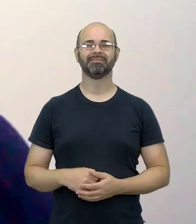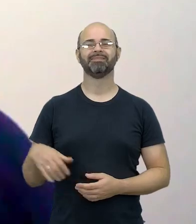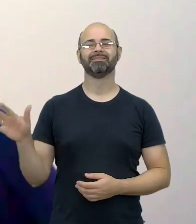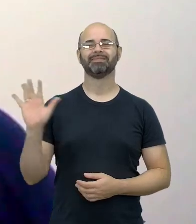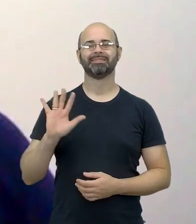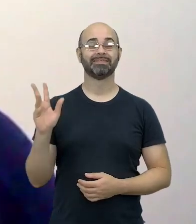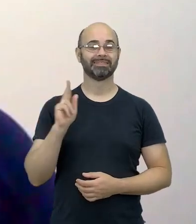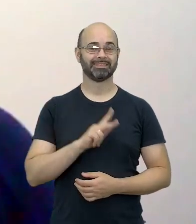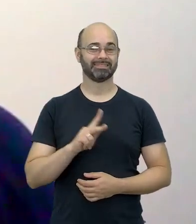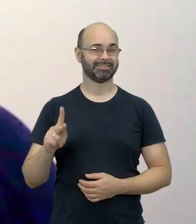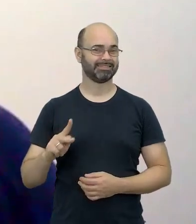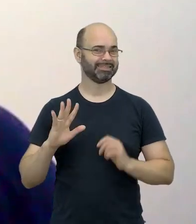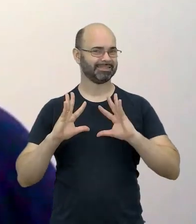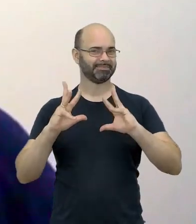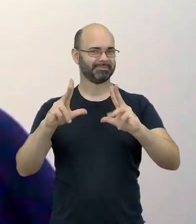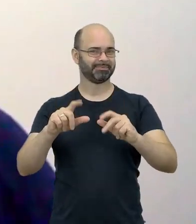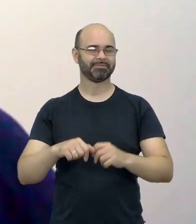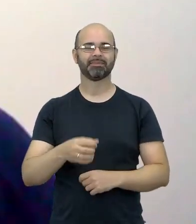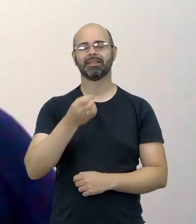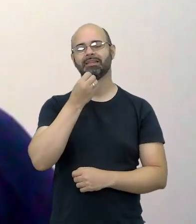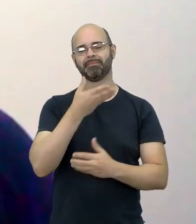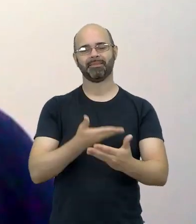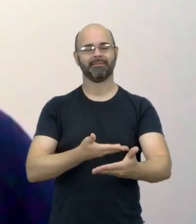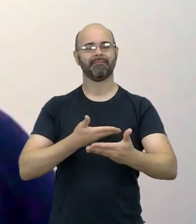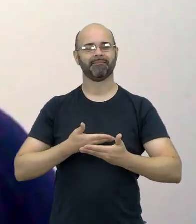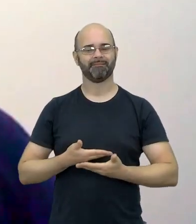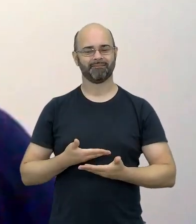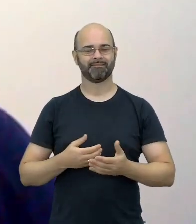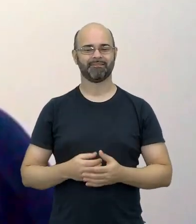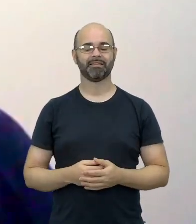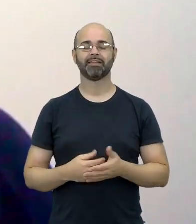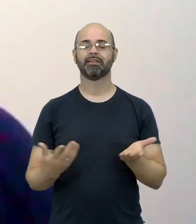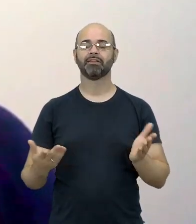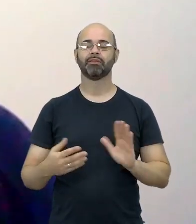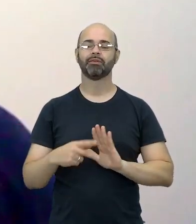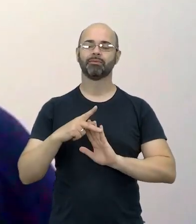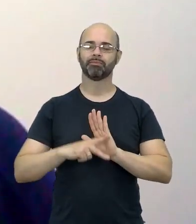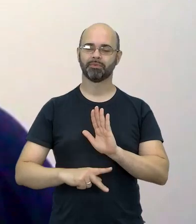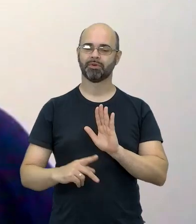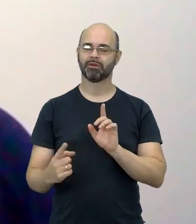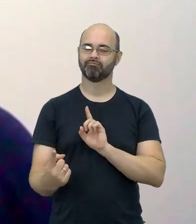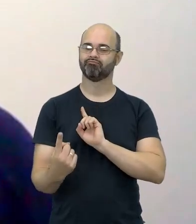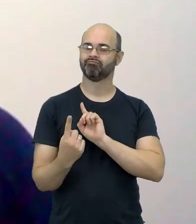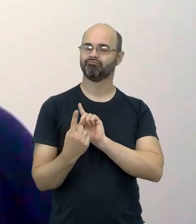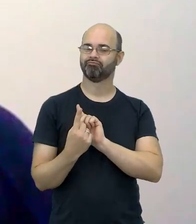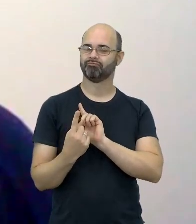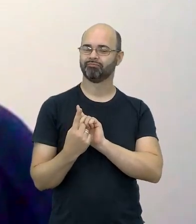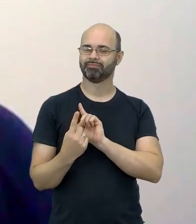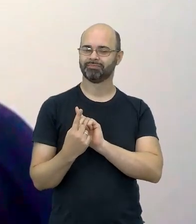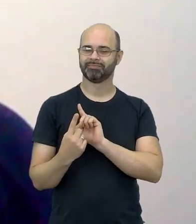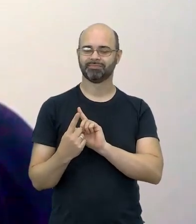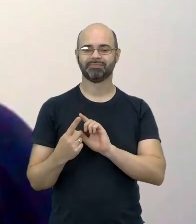professores e professoras, sejam bem-vindos a mais um programa de recuperação e aprofundamento da Rede Estadual de Educação.